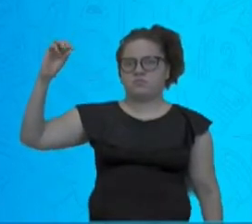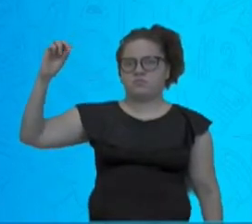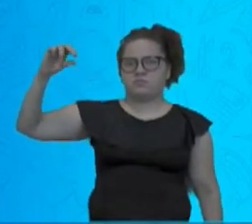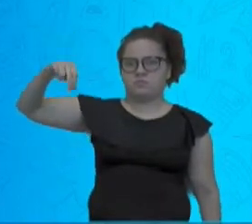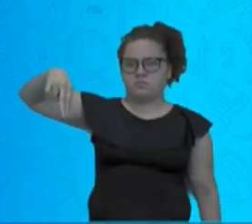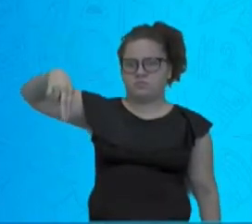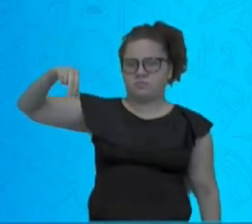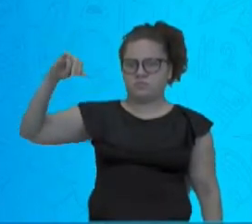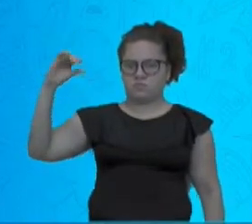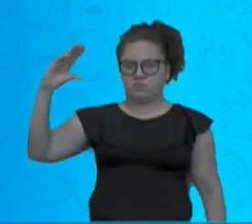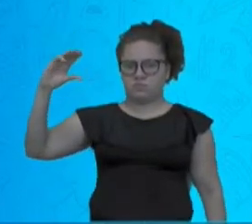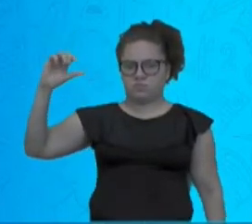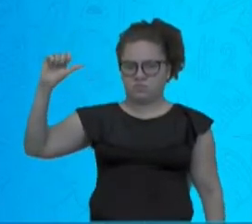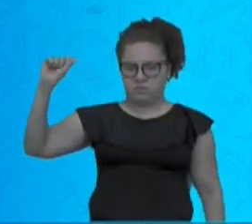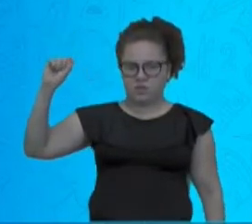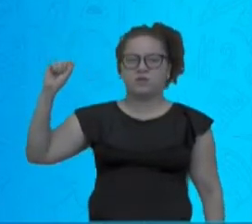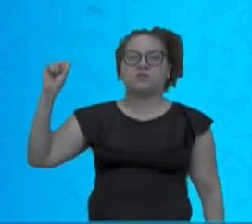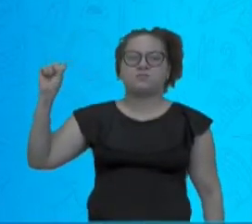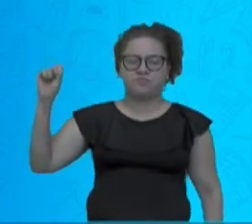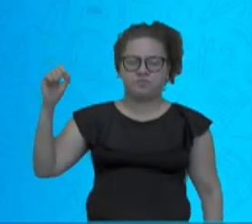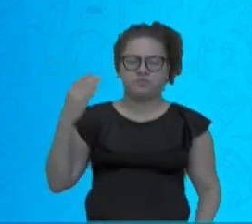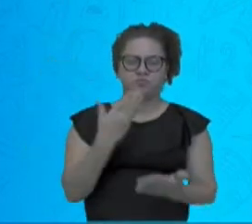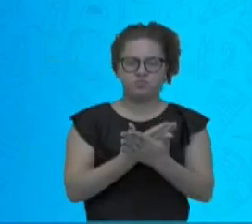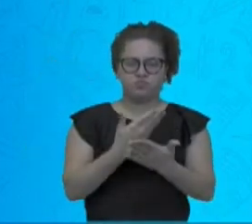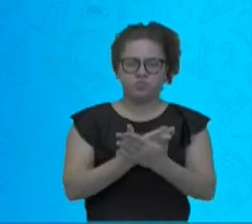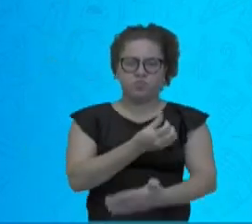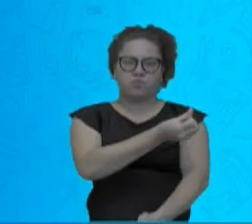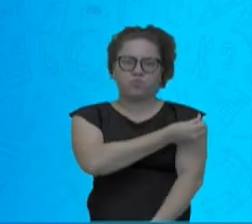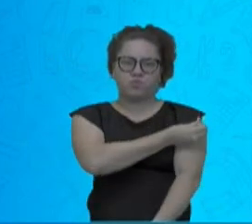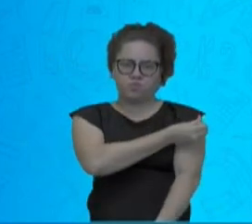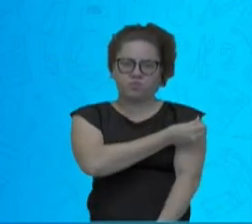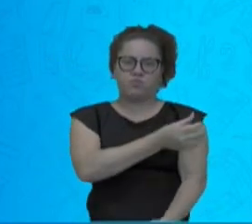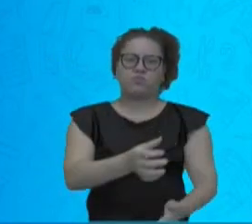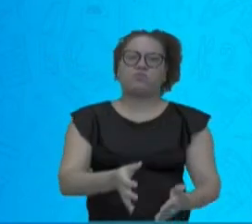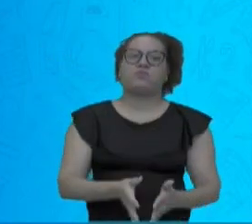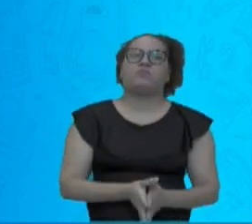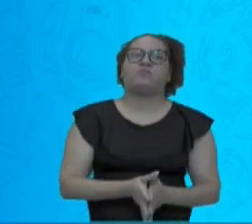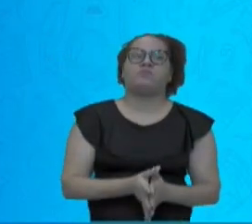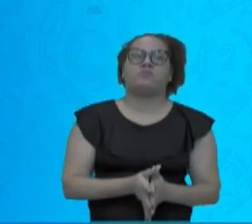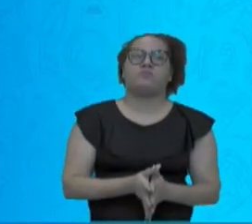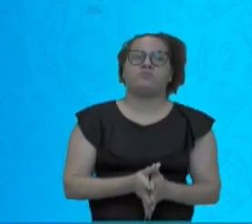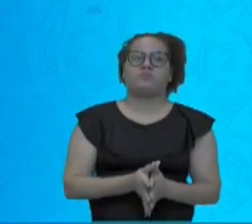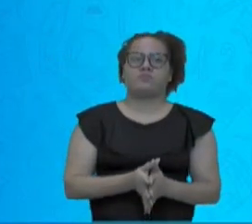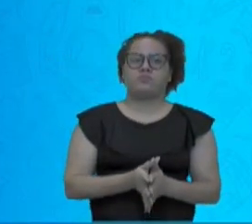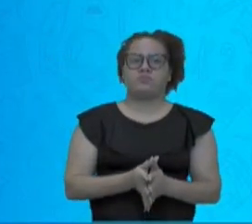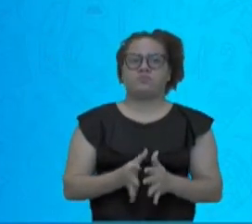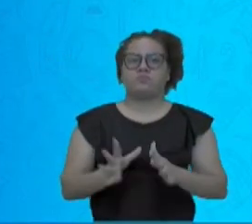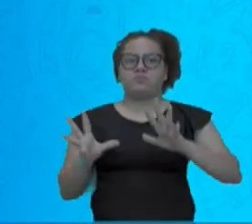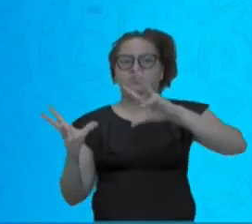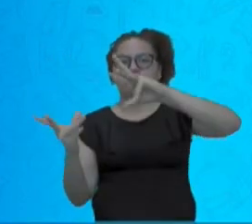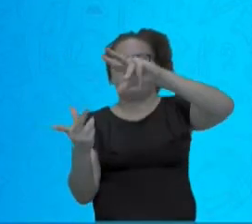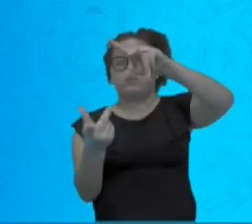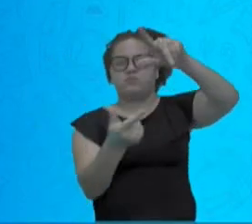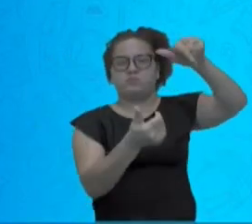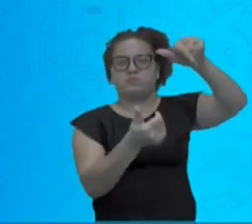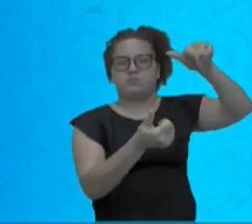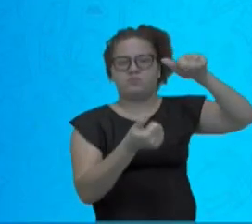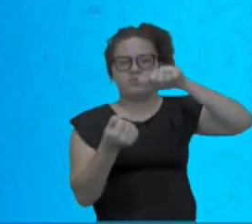Terra. Vocês estudaram isso no 6º ano. E essas placas são quem sustentam